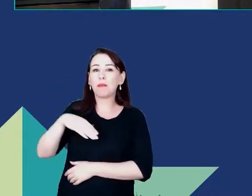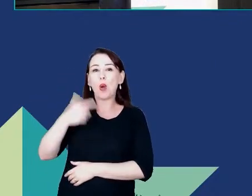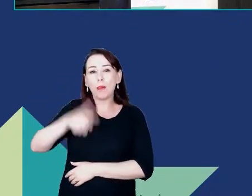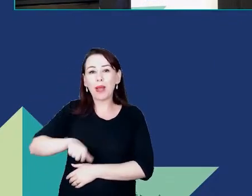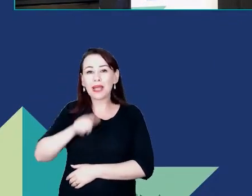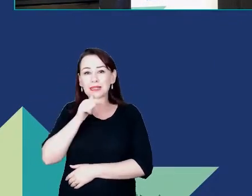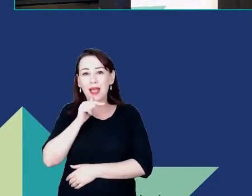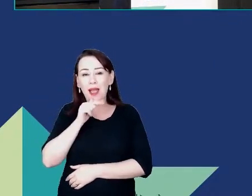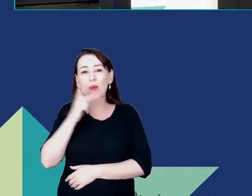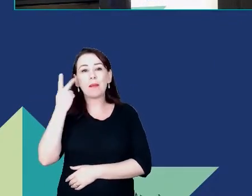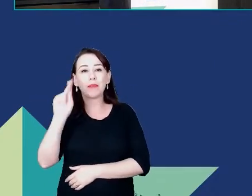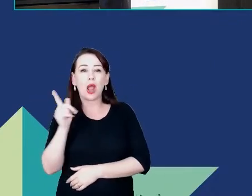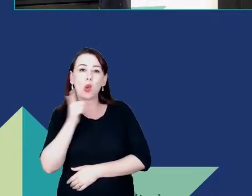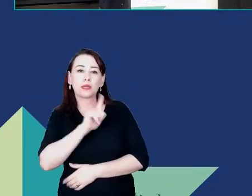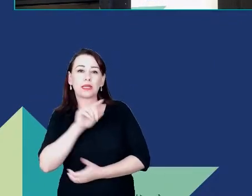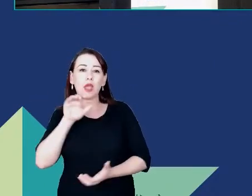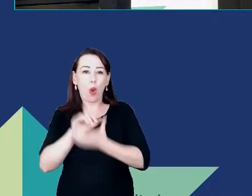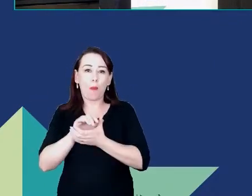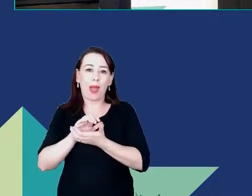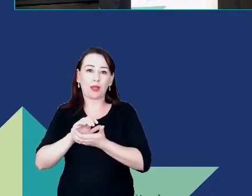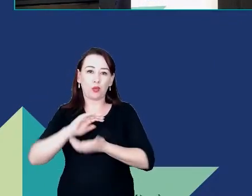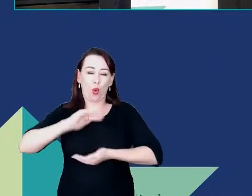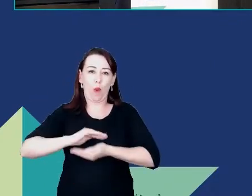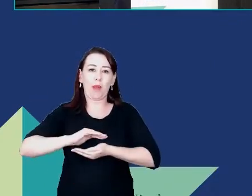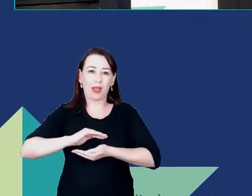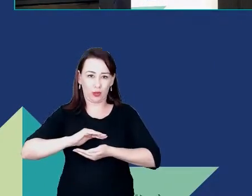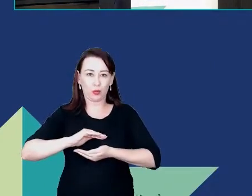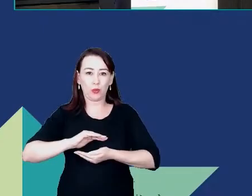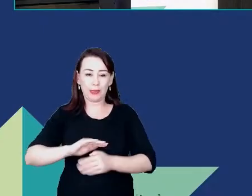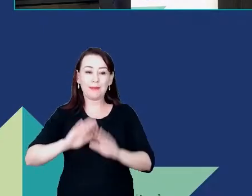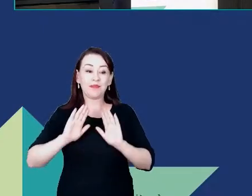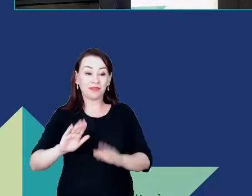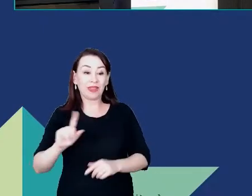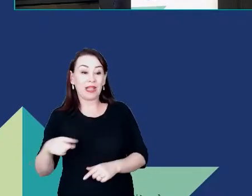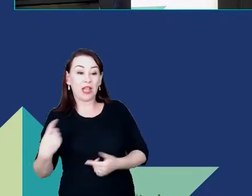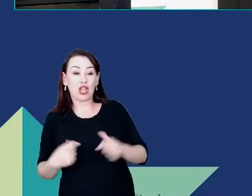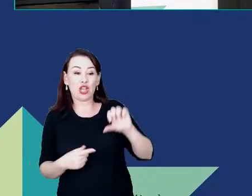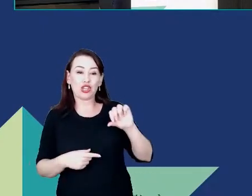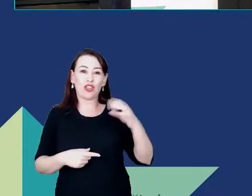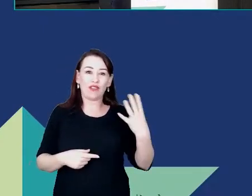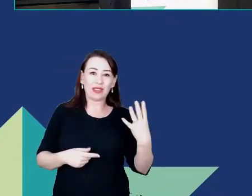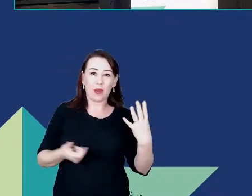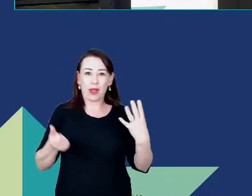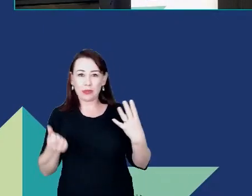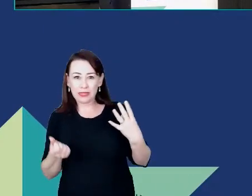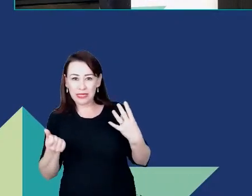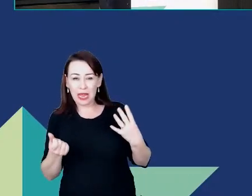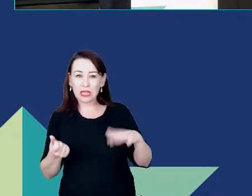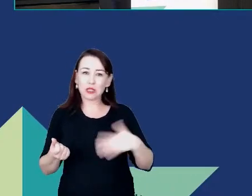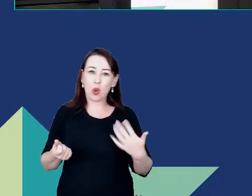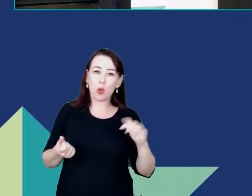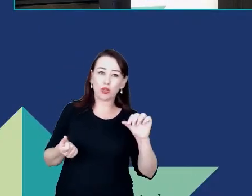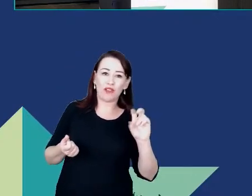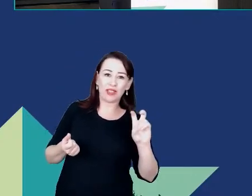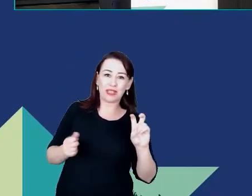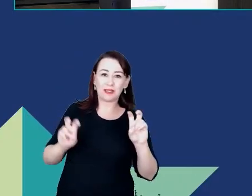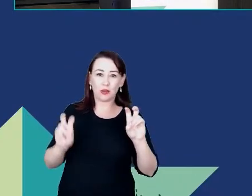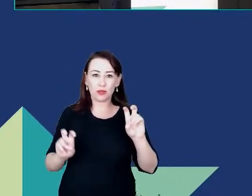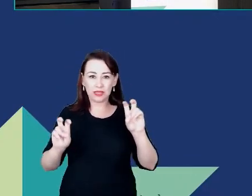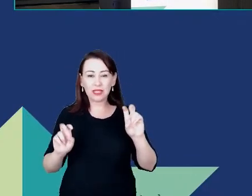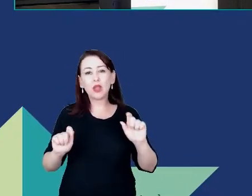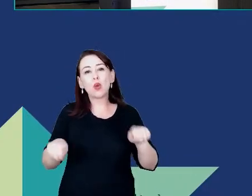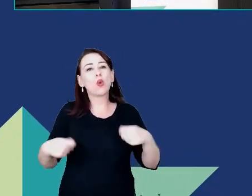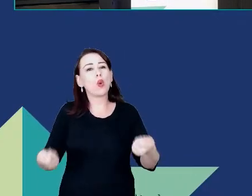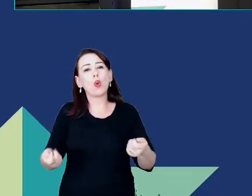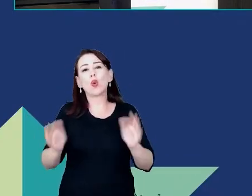compactação. Tá? E aí, o 94,6 e 95 ou 95,5, né, ele já sai com a umidade muito próxima da ótima.